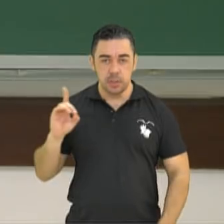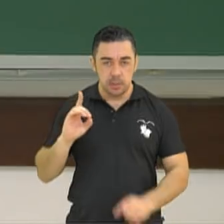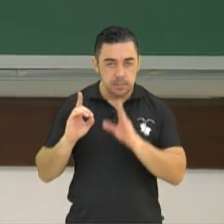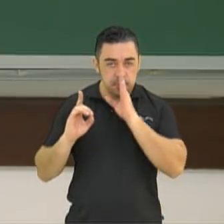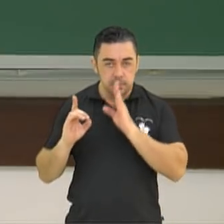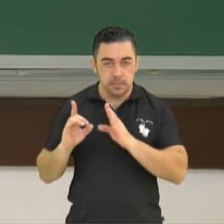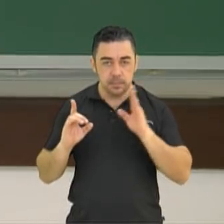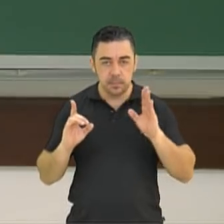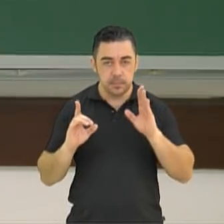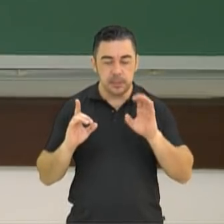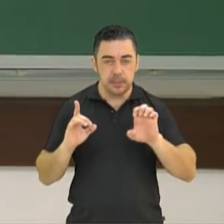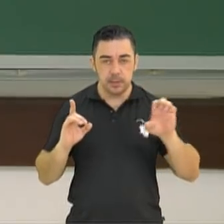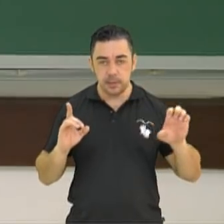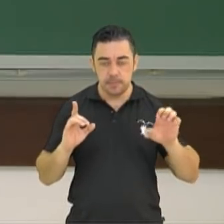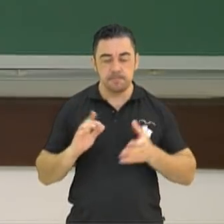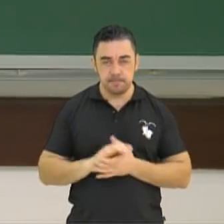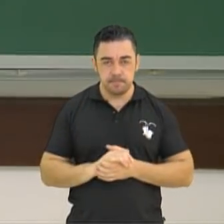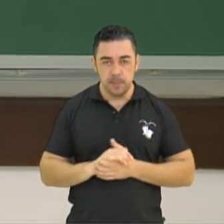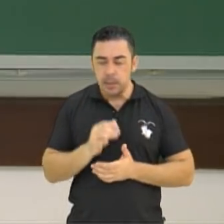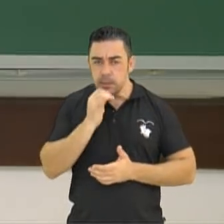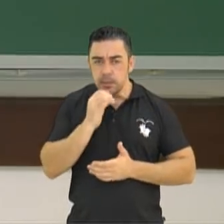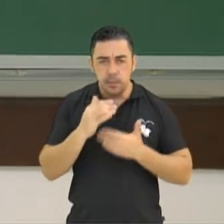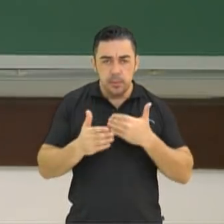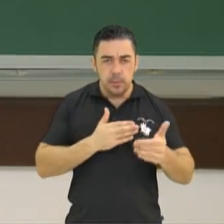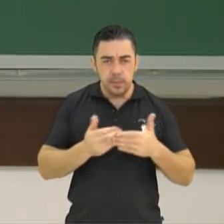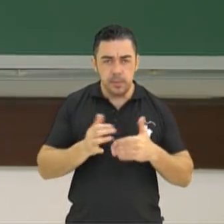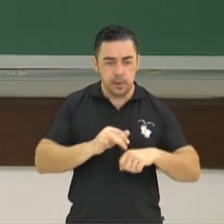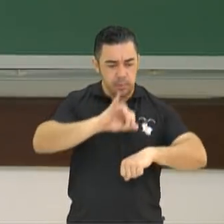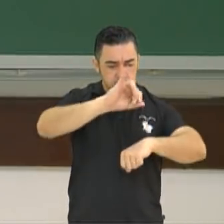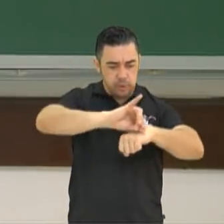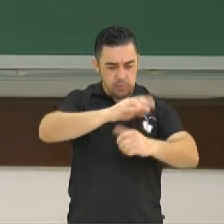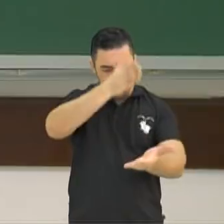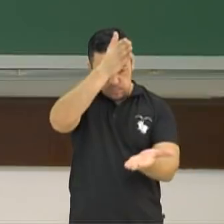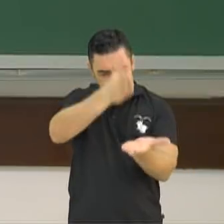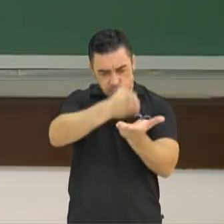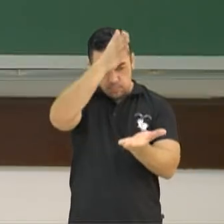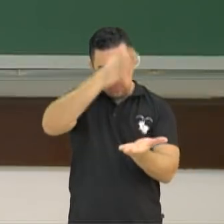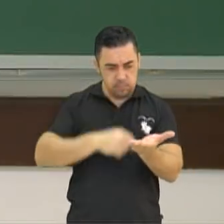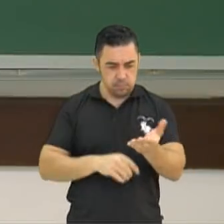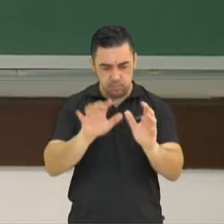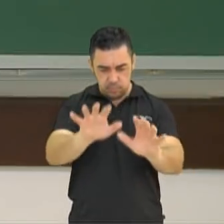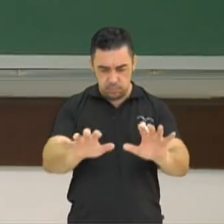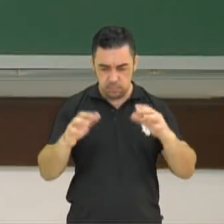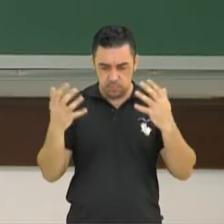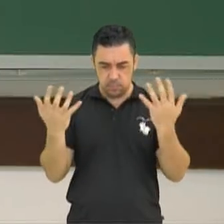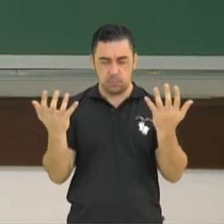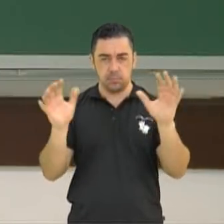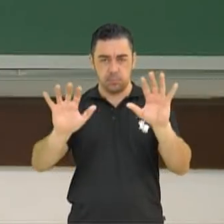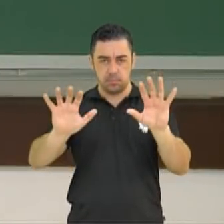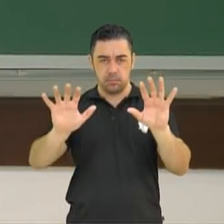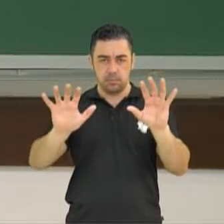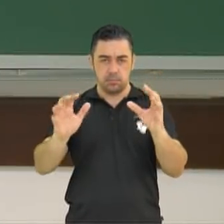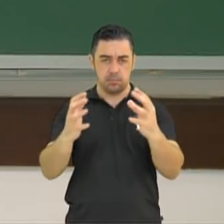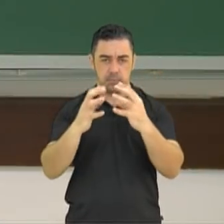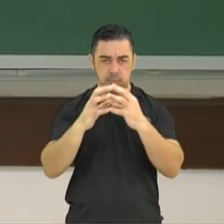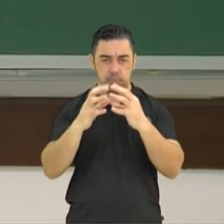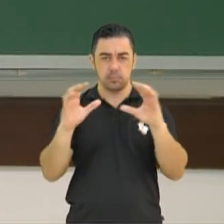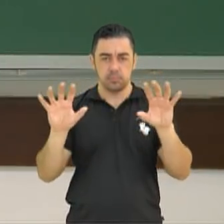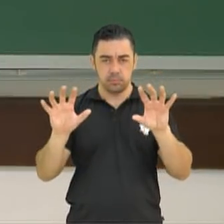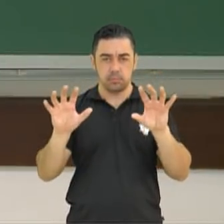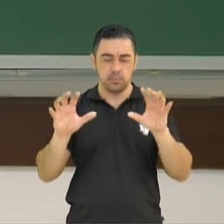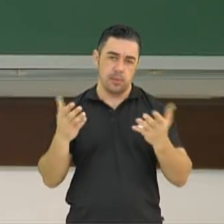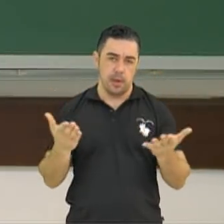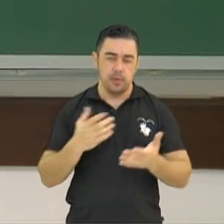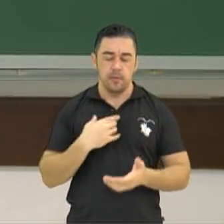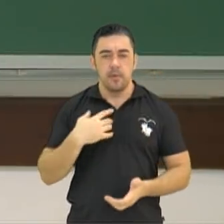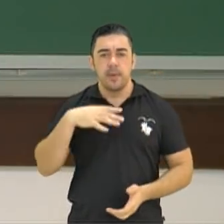dividir um objeto, um organismo no meio, ele vai ter ou não determinado tipo de simetria, tá? Lógico que eu não vou ficar